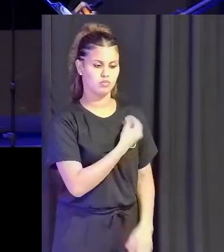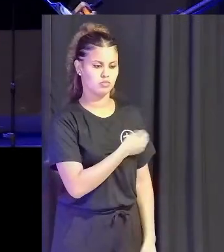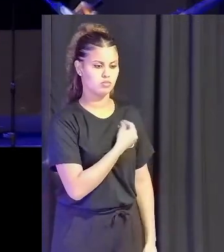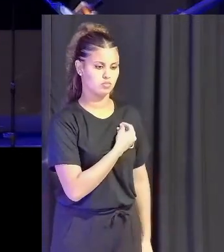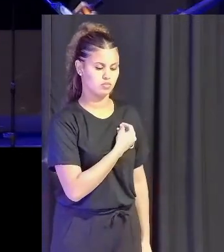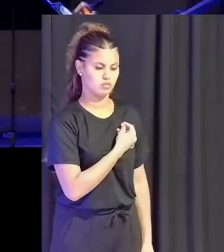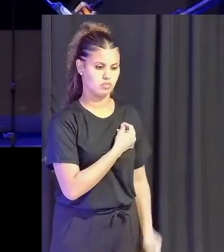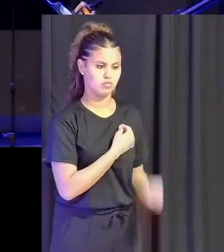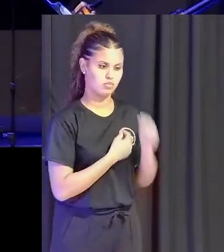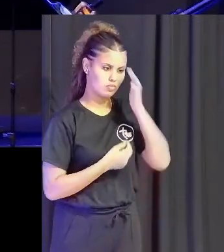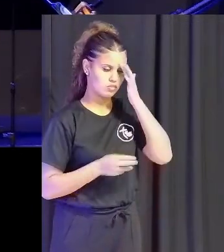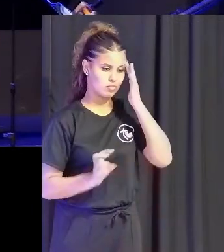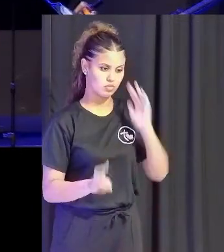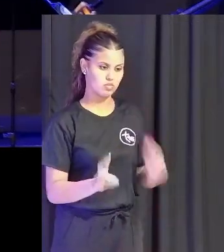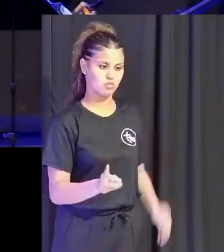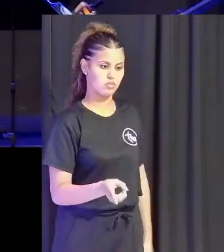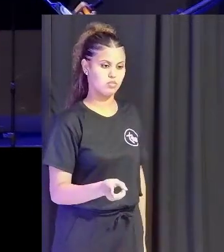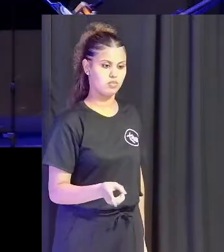Eu quero continuar.